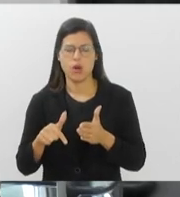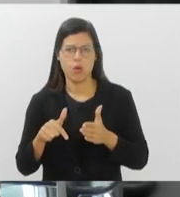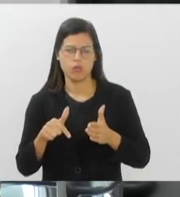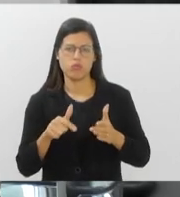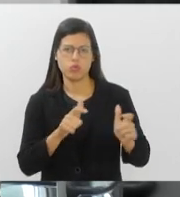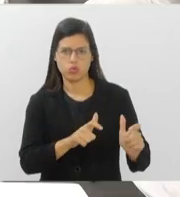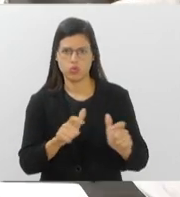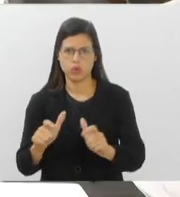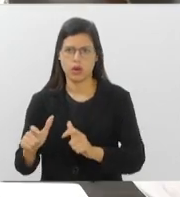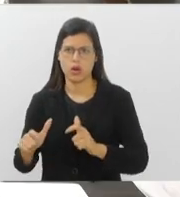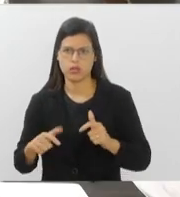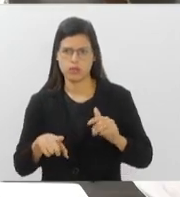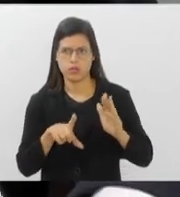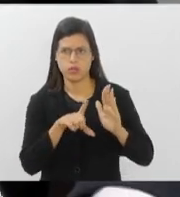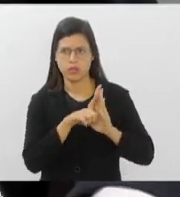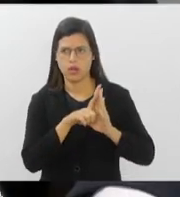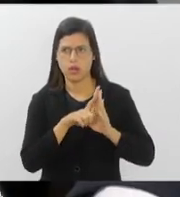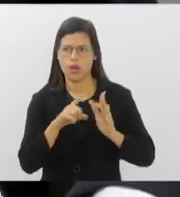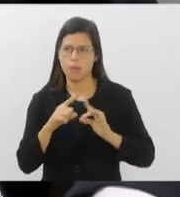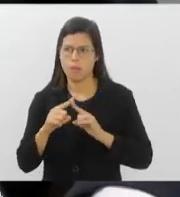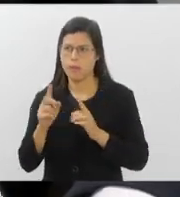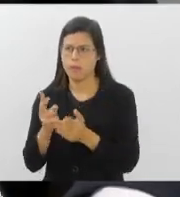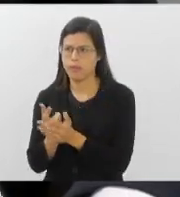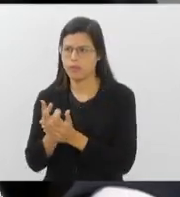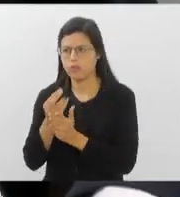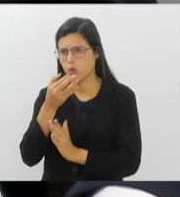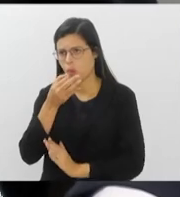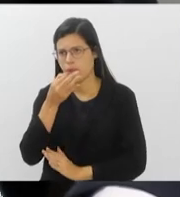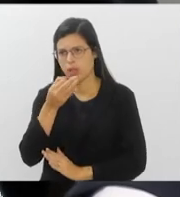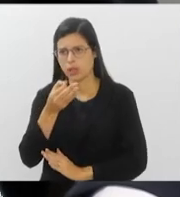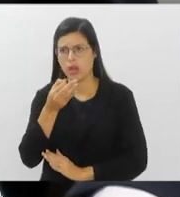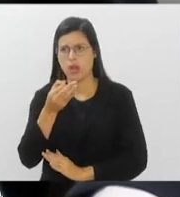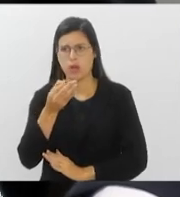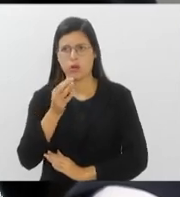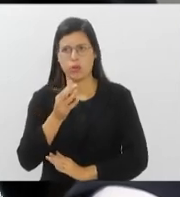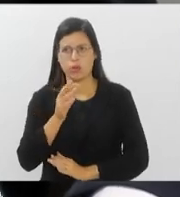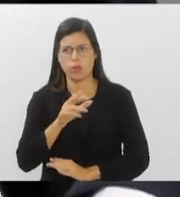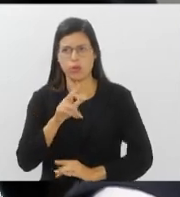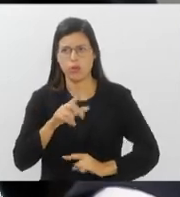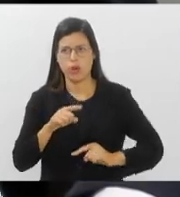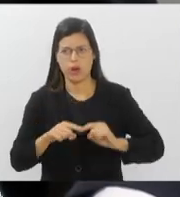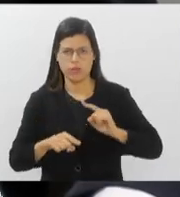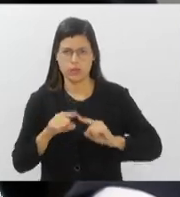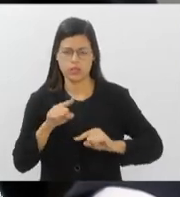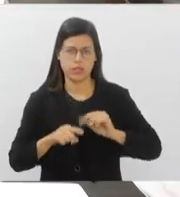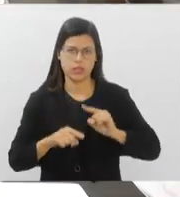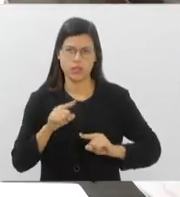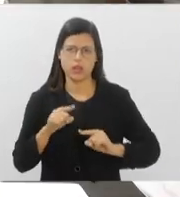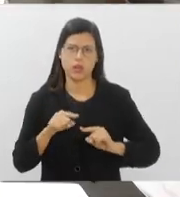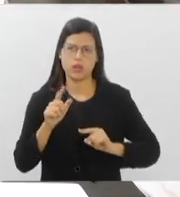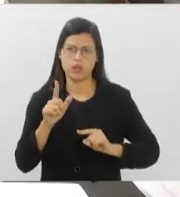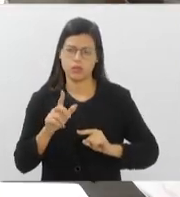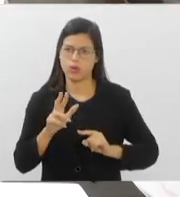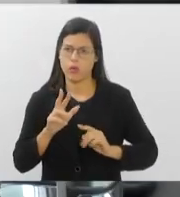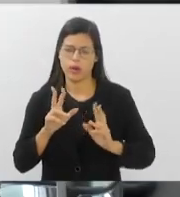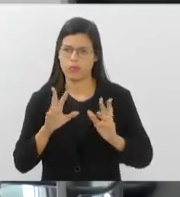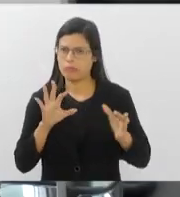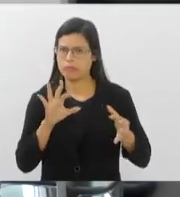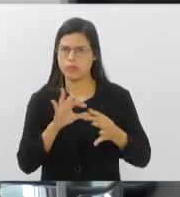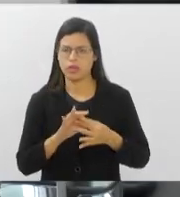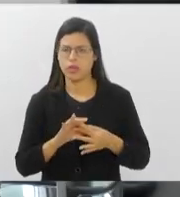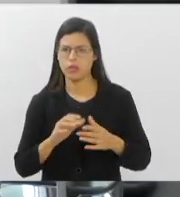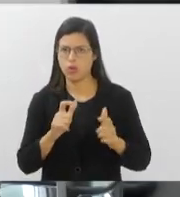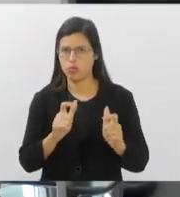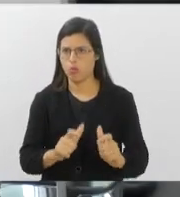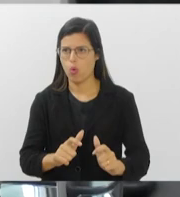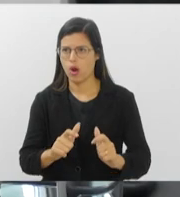Bom, mas permanece meu comentário. Imaterial não diz respeito a imóvel. Eu entendo. Perfeito. Essa